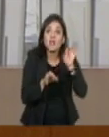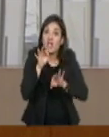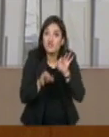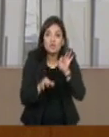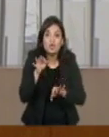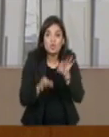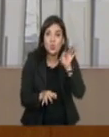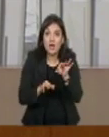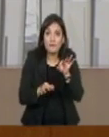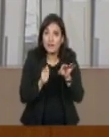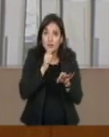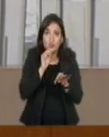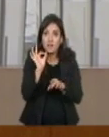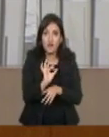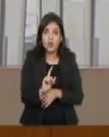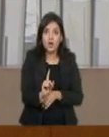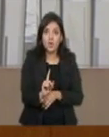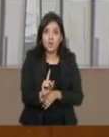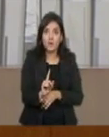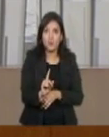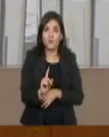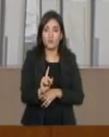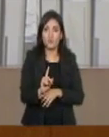até hoje.